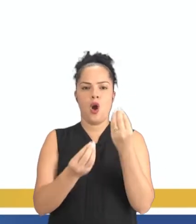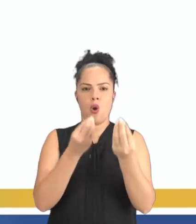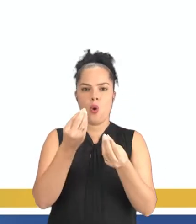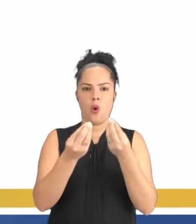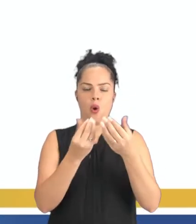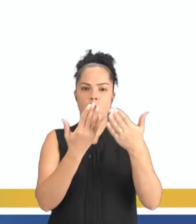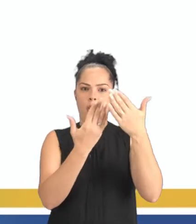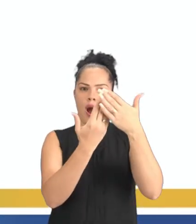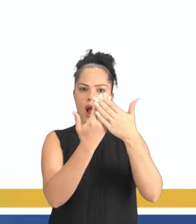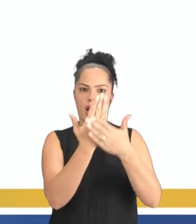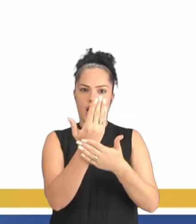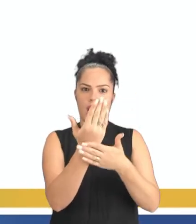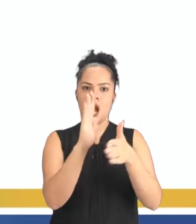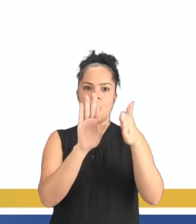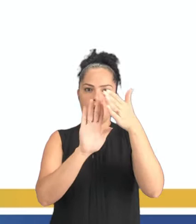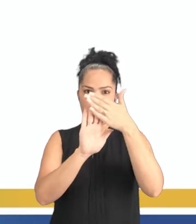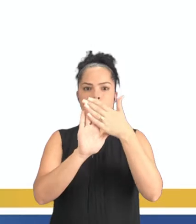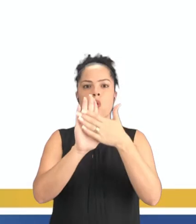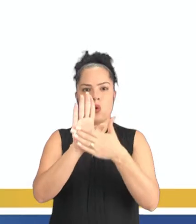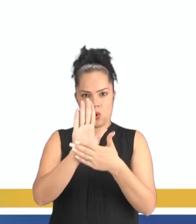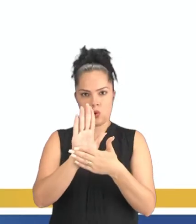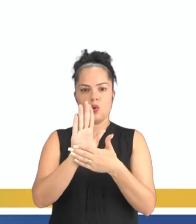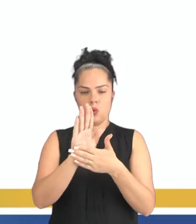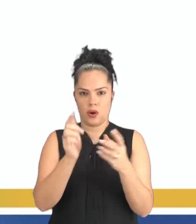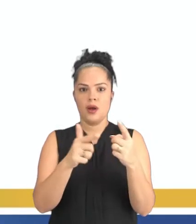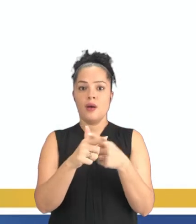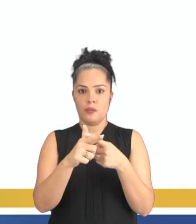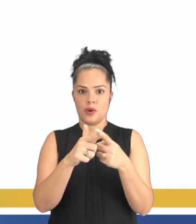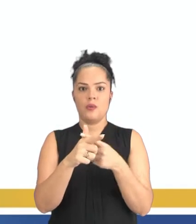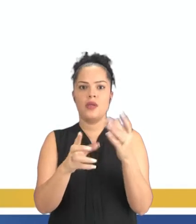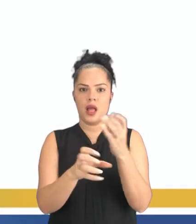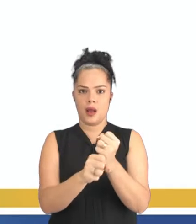ou coroa, trata-se de um problema de probabilidade.